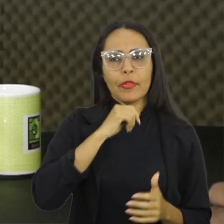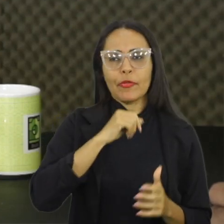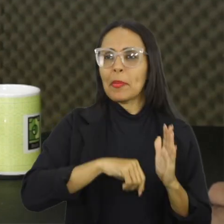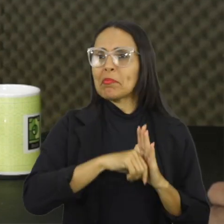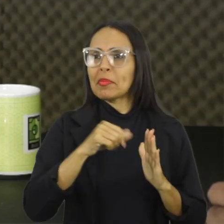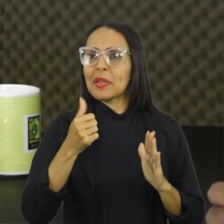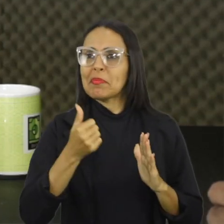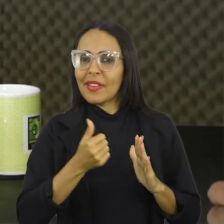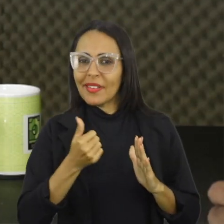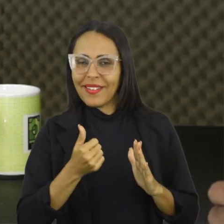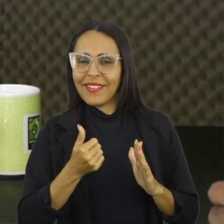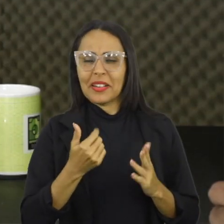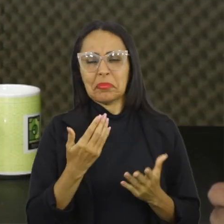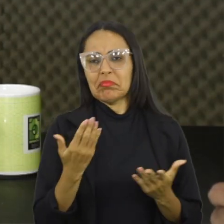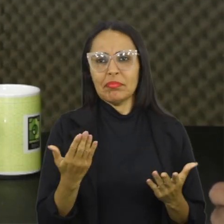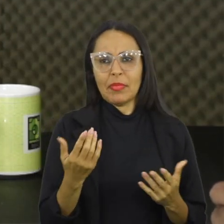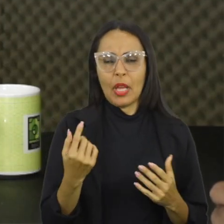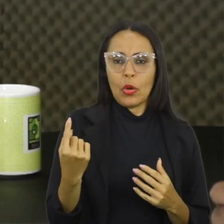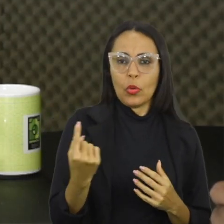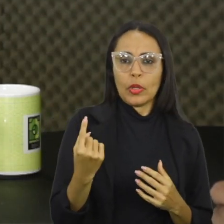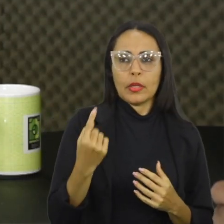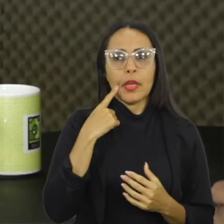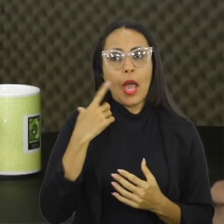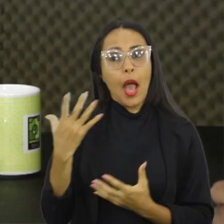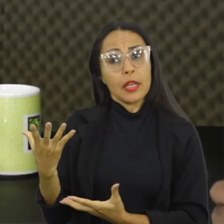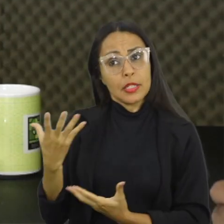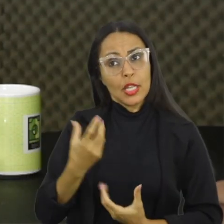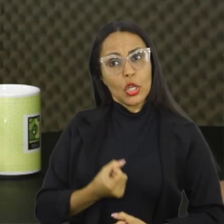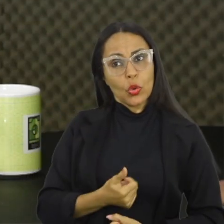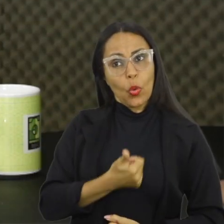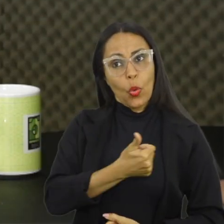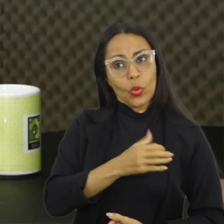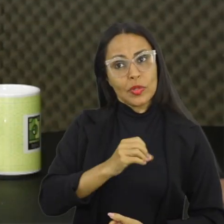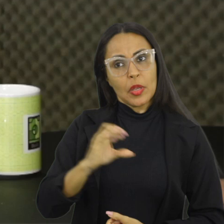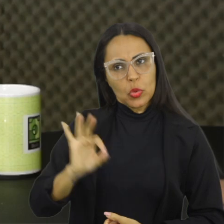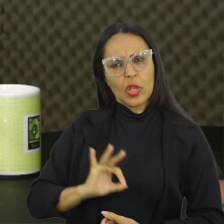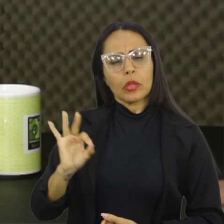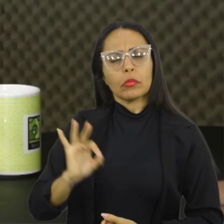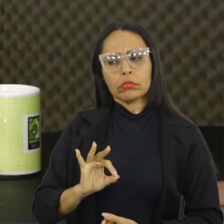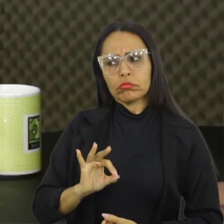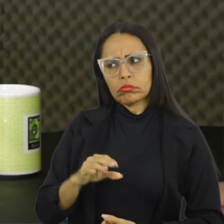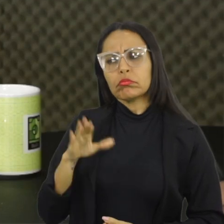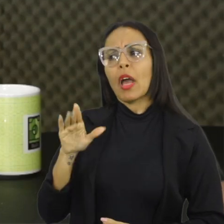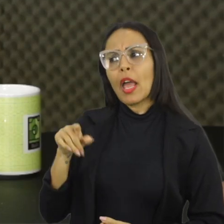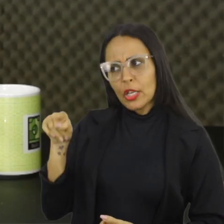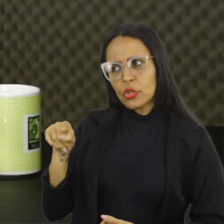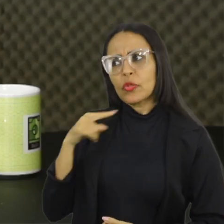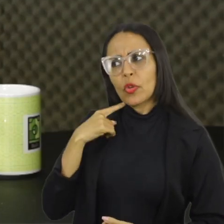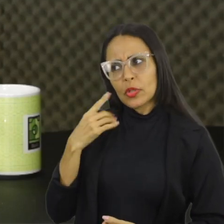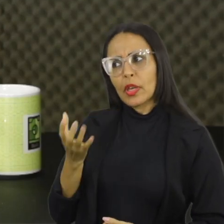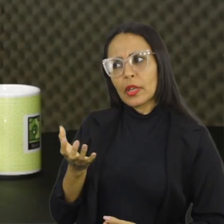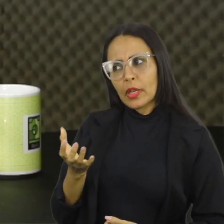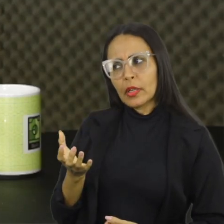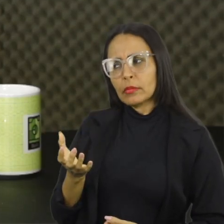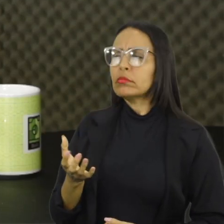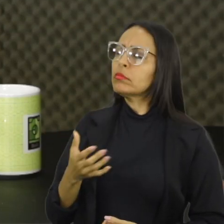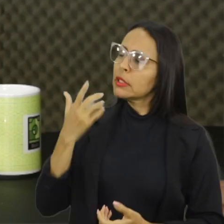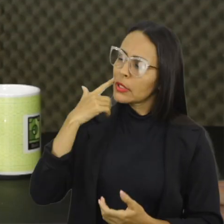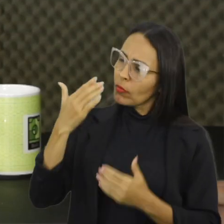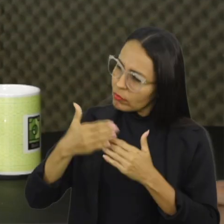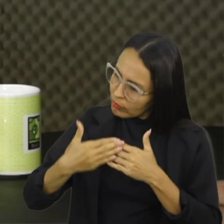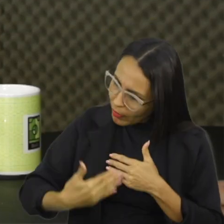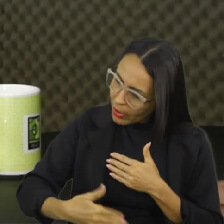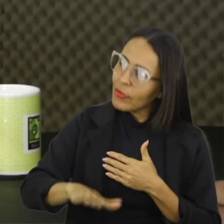primeira, basicamente a única que aceitou, assim, 100%. É isso, minha filha. É isso que você quer